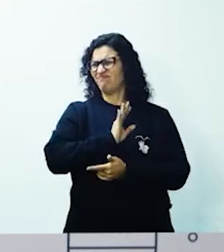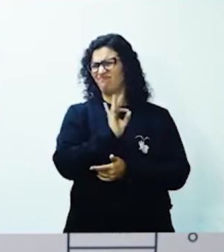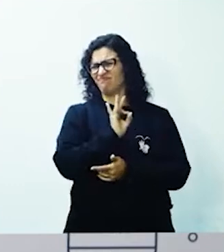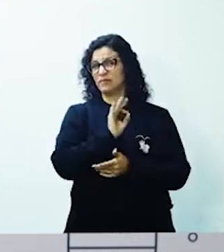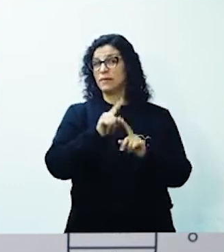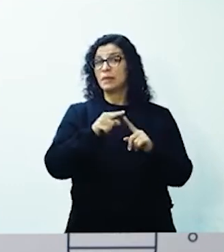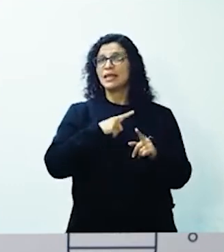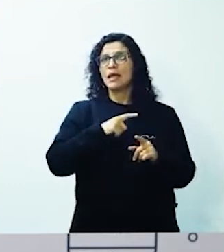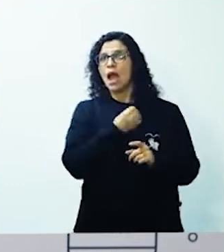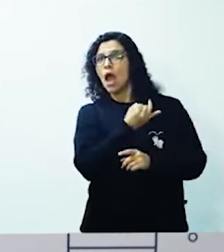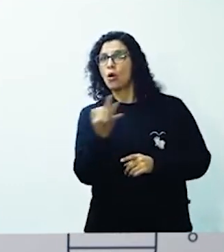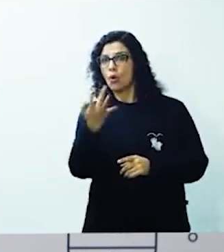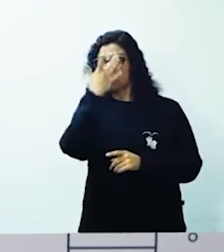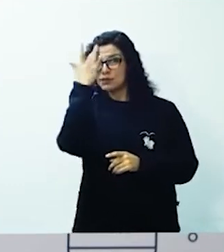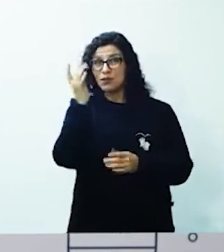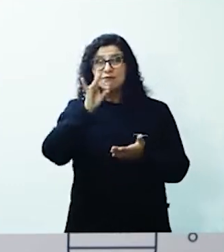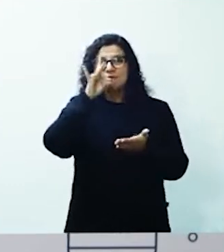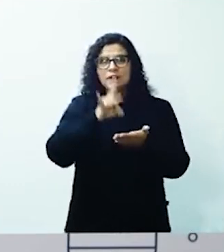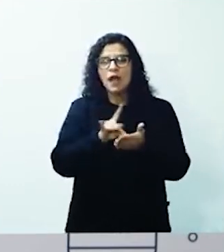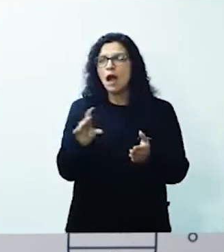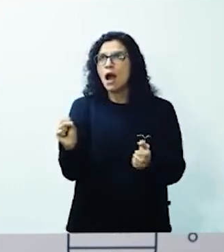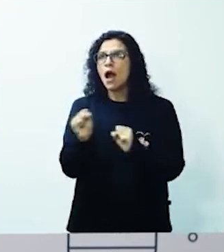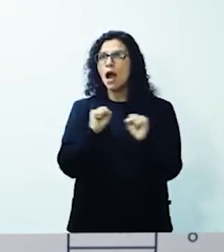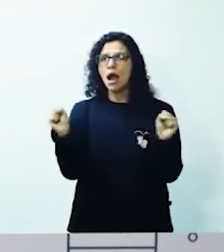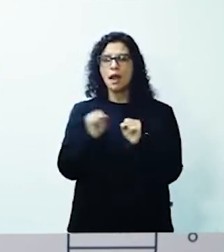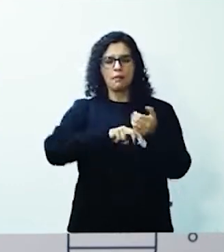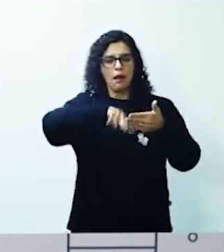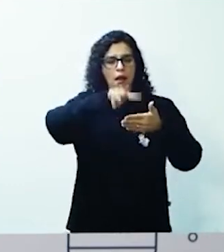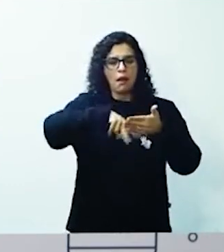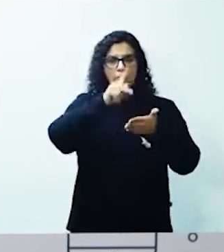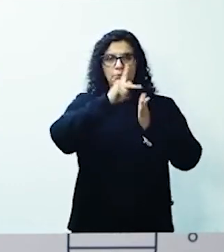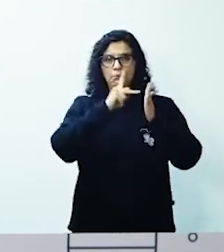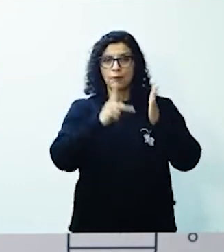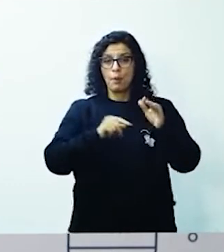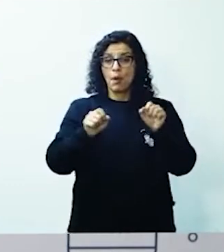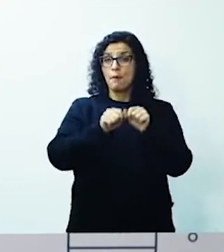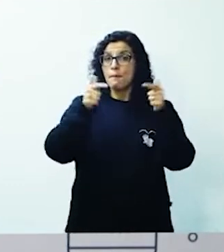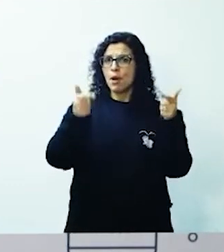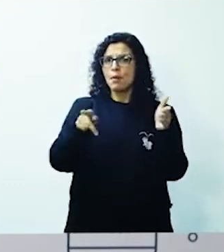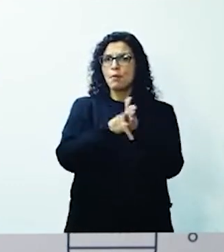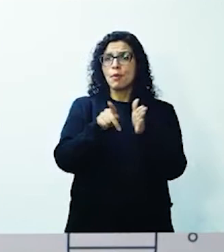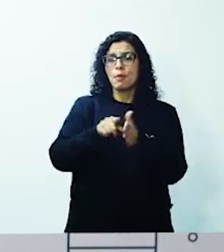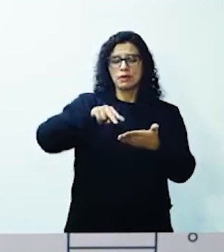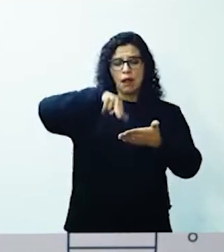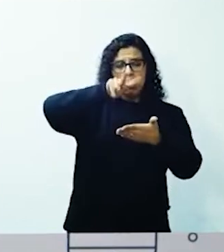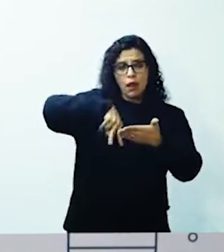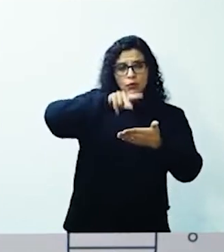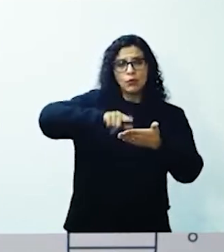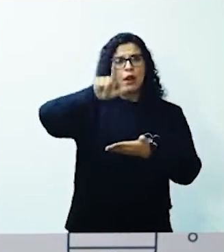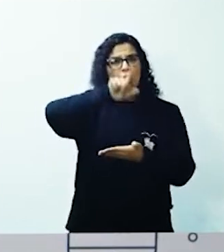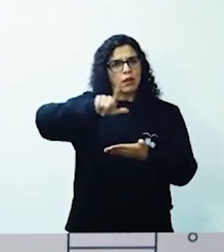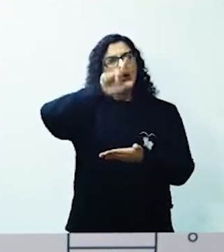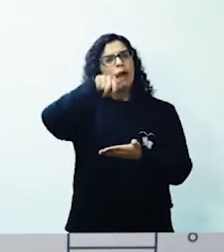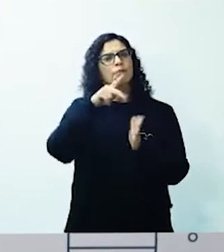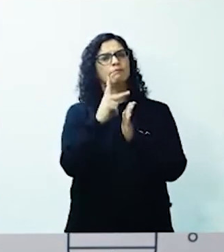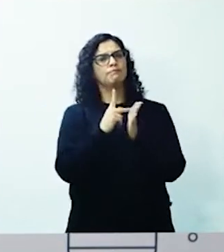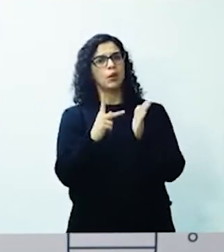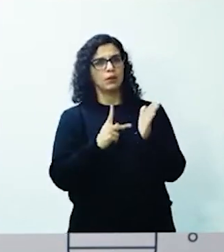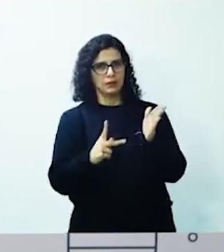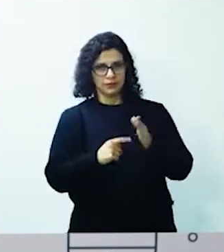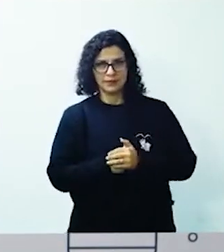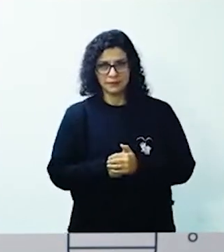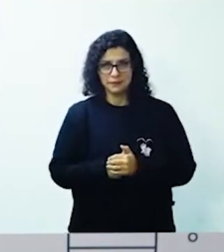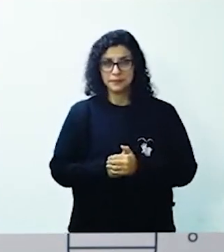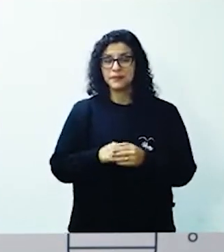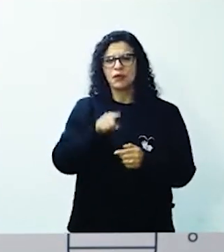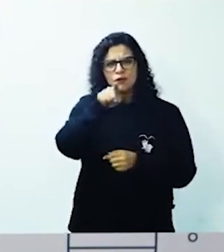tem pessoas que gostam realmente de poemas. A maior parte da literatura das pessoas são os poemas.